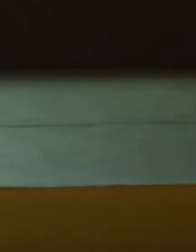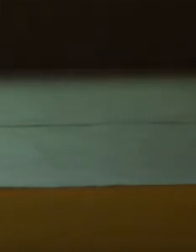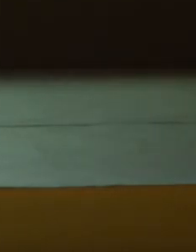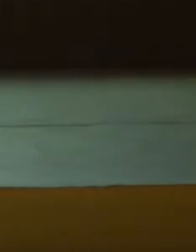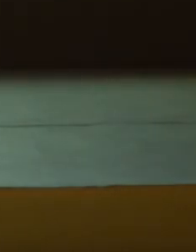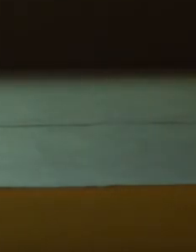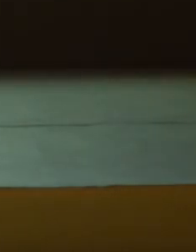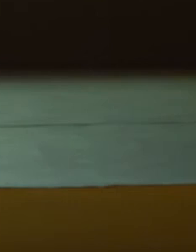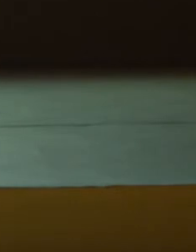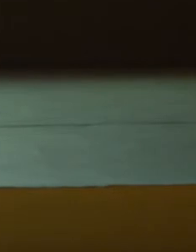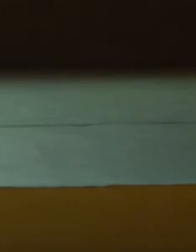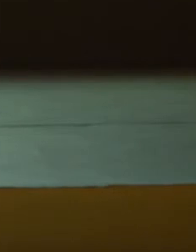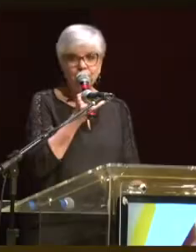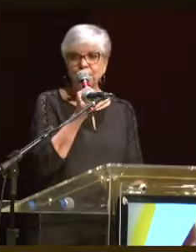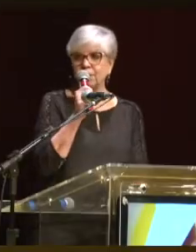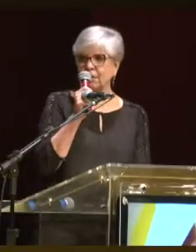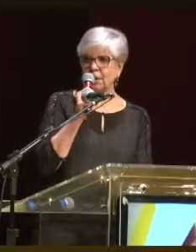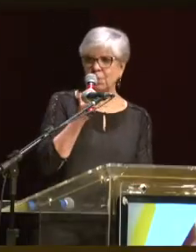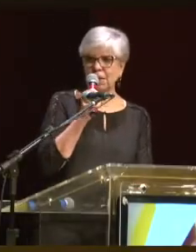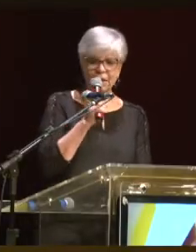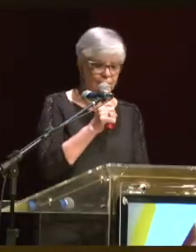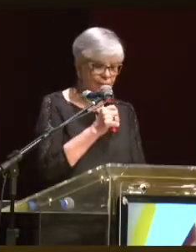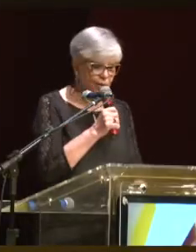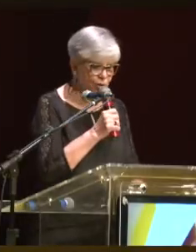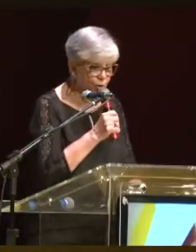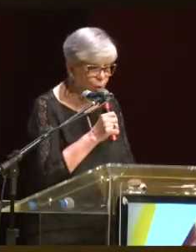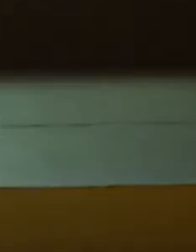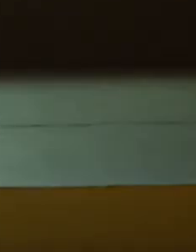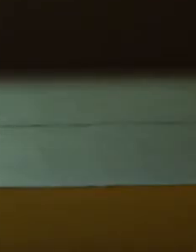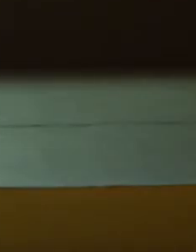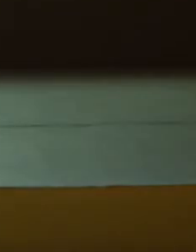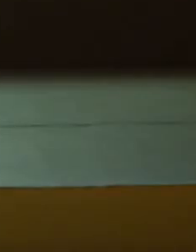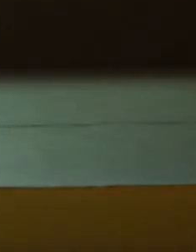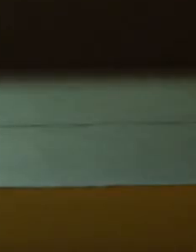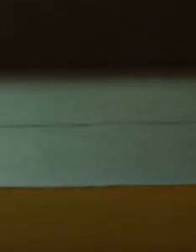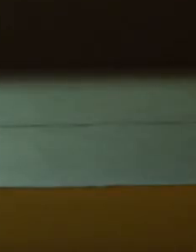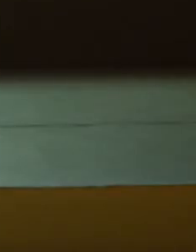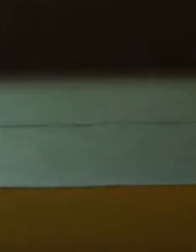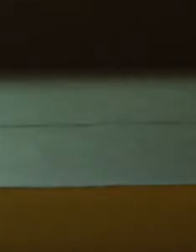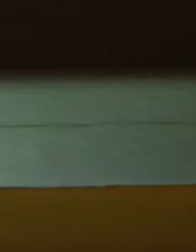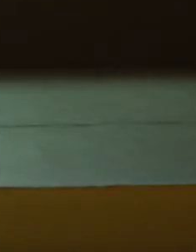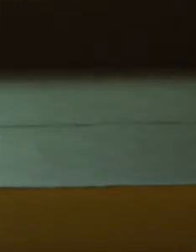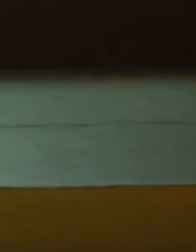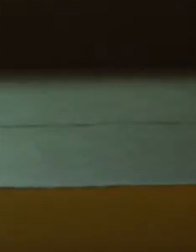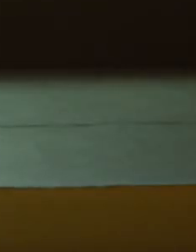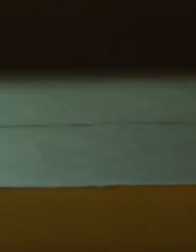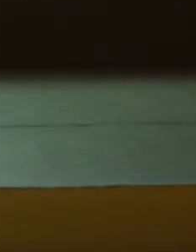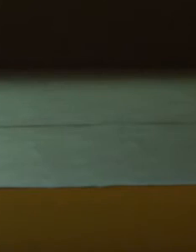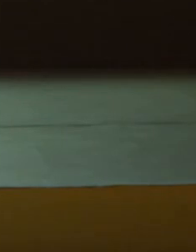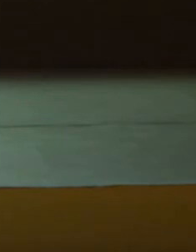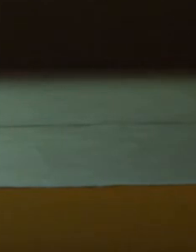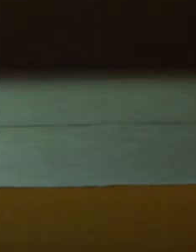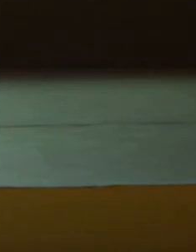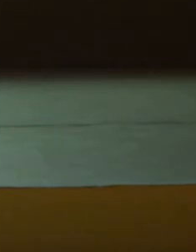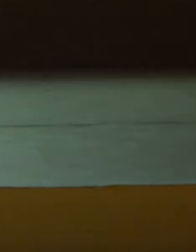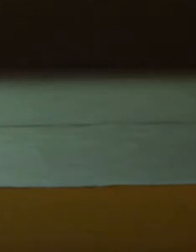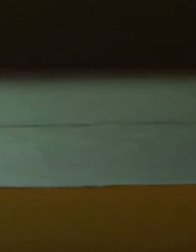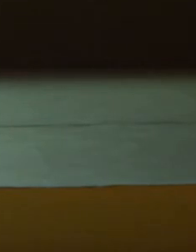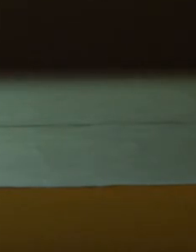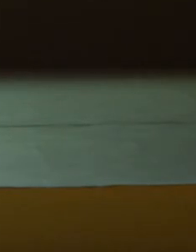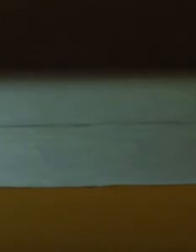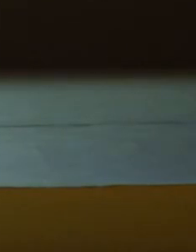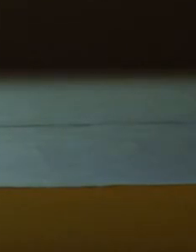Temos a honra de anunciar agora a palestra de Juan Danilo, com o tema Inclusão